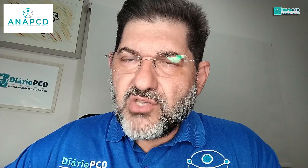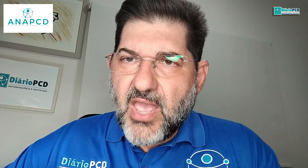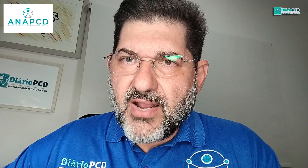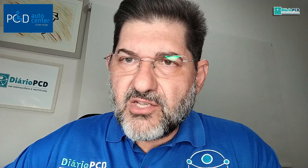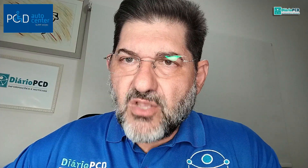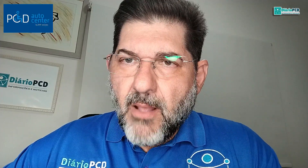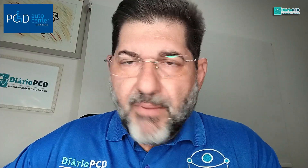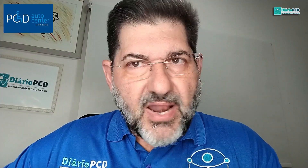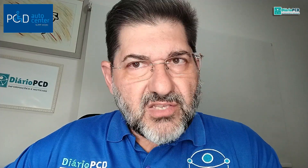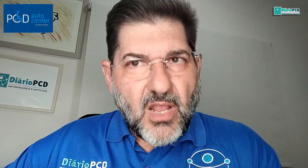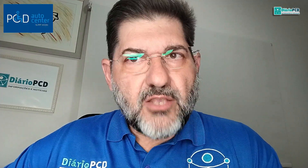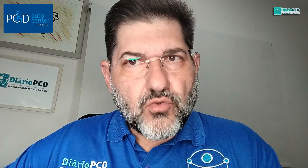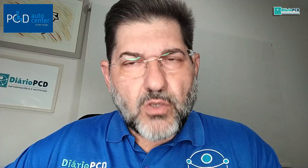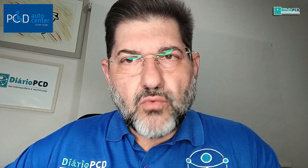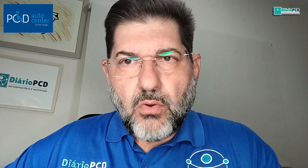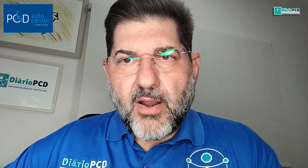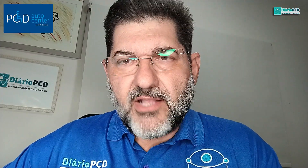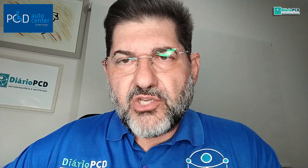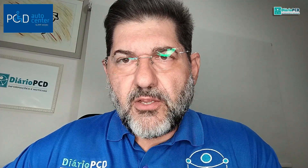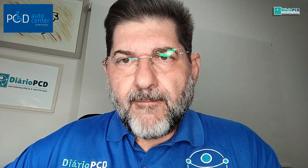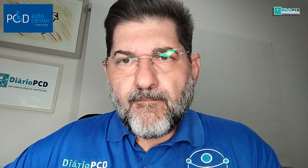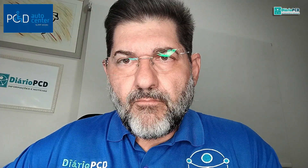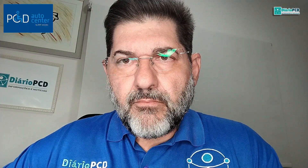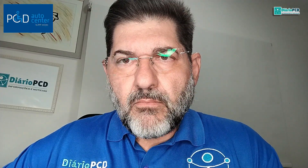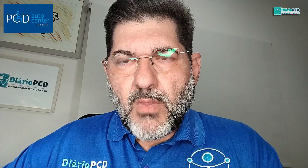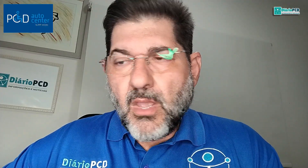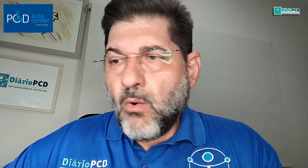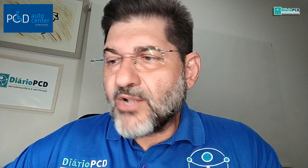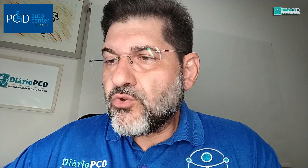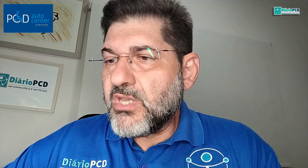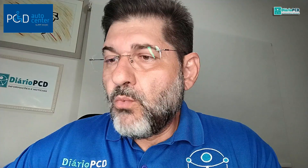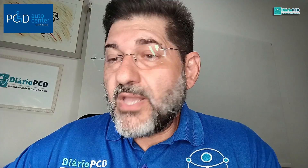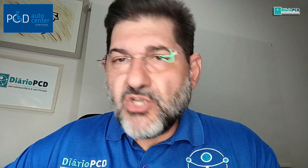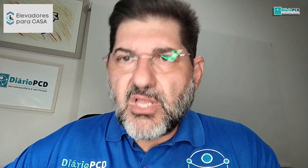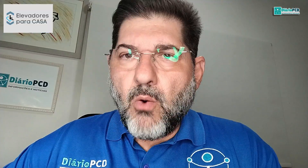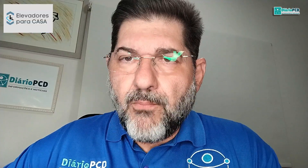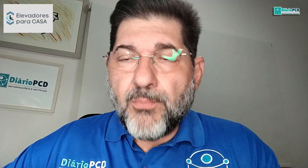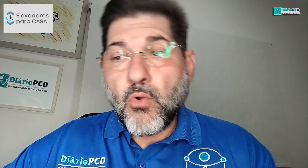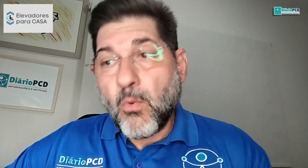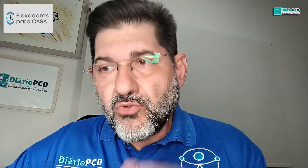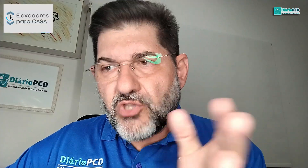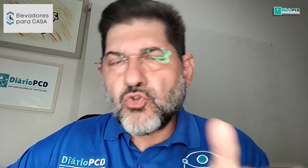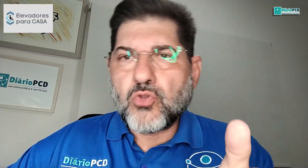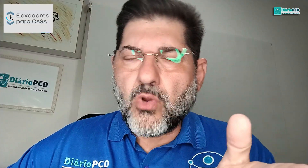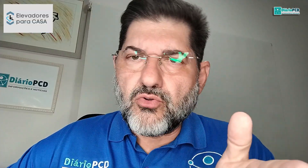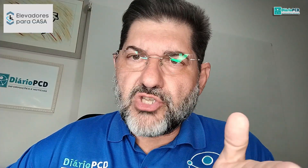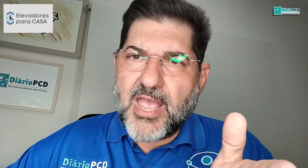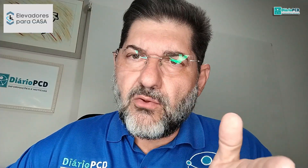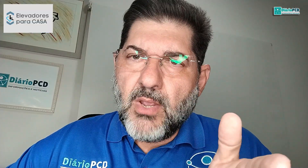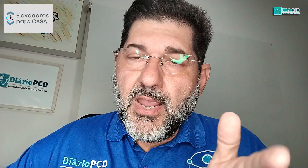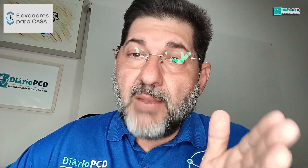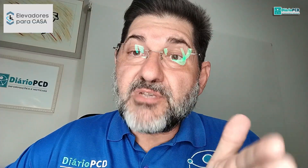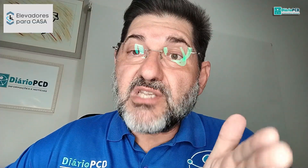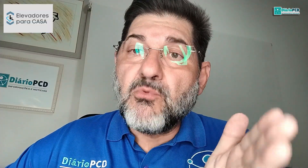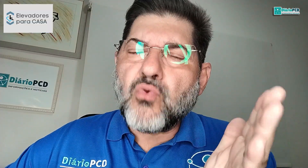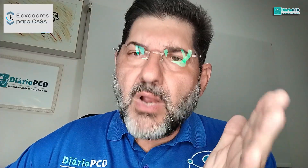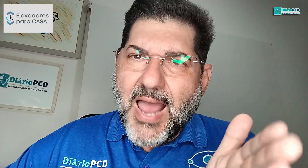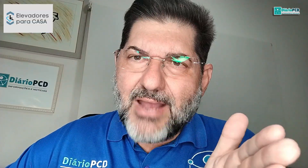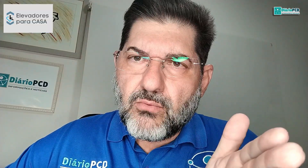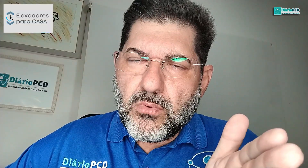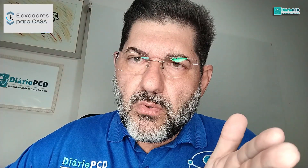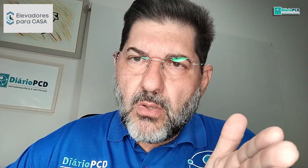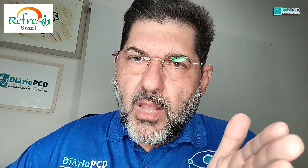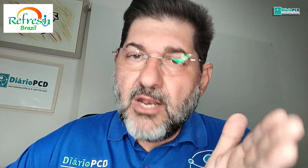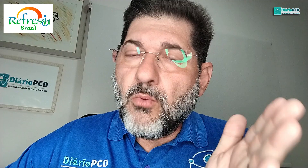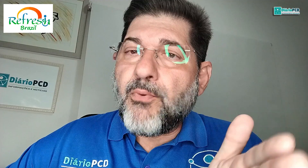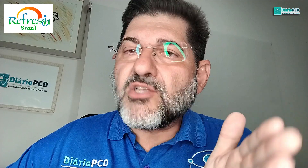criou as regras para as eleições do CONAD. Eu acho que um edital público, como disse o Dr. Lucélio, ele precisa ser muito